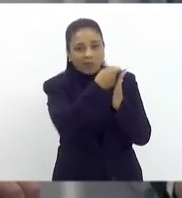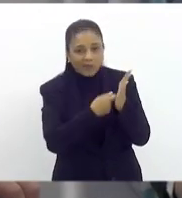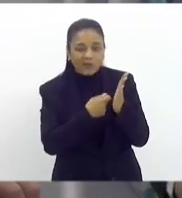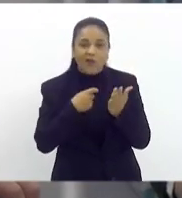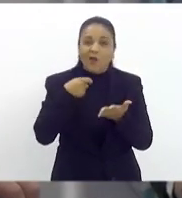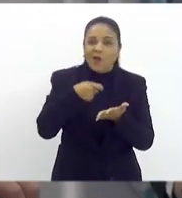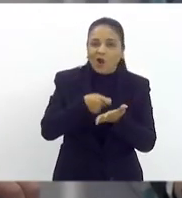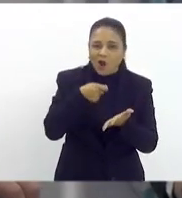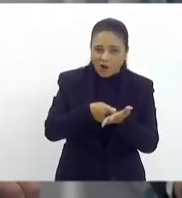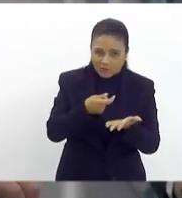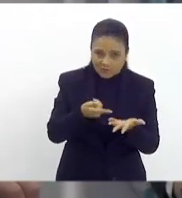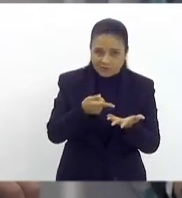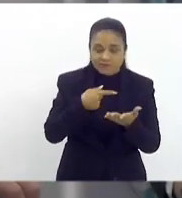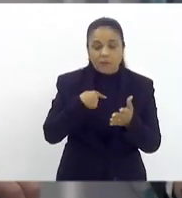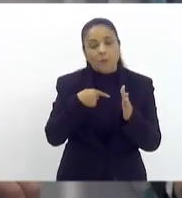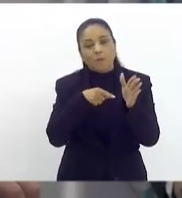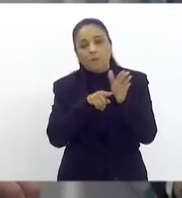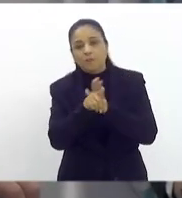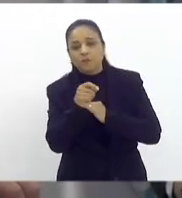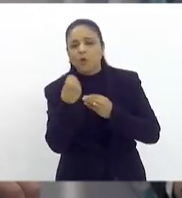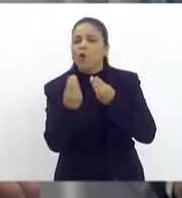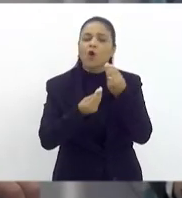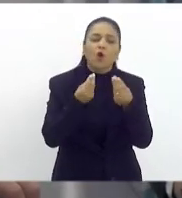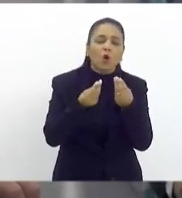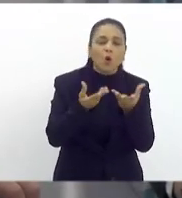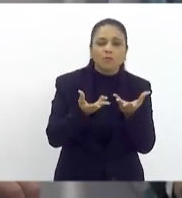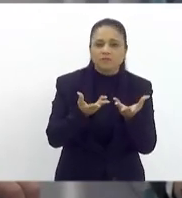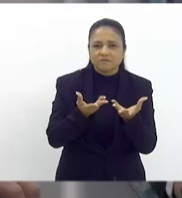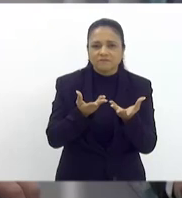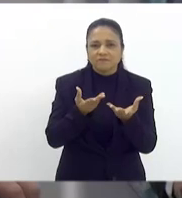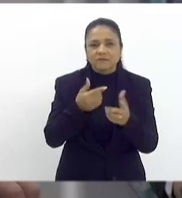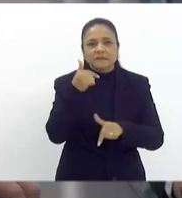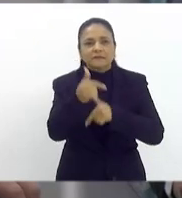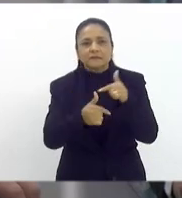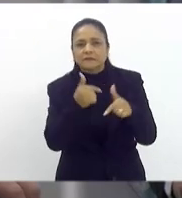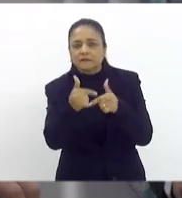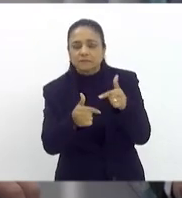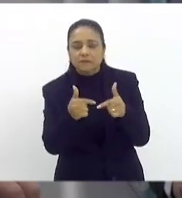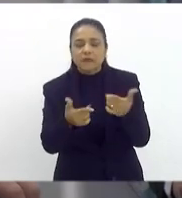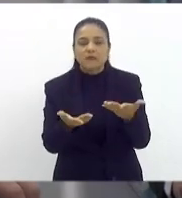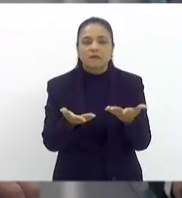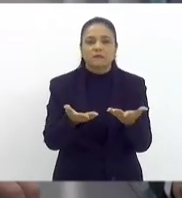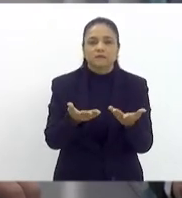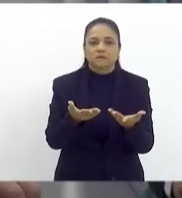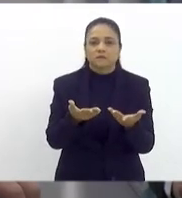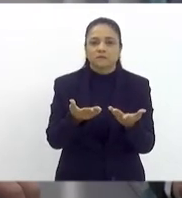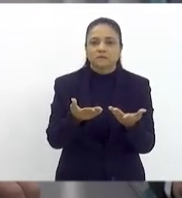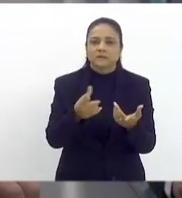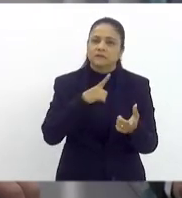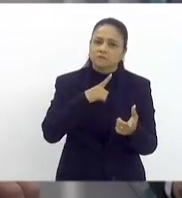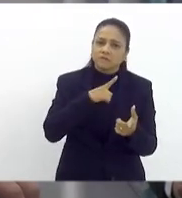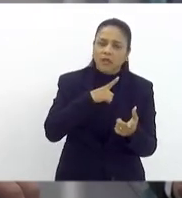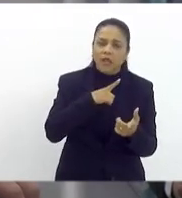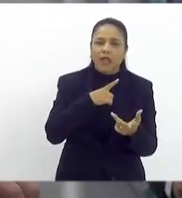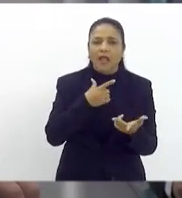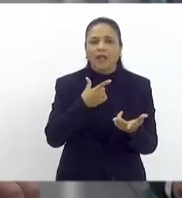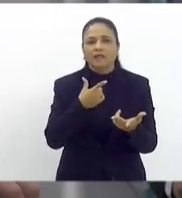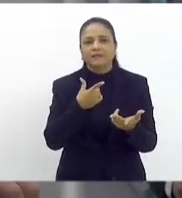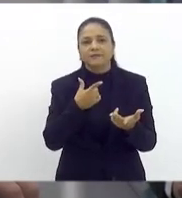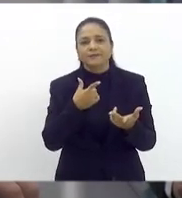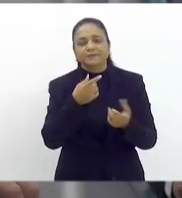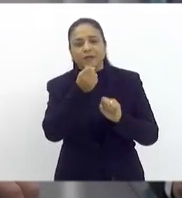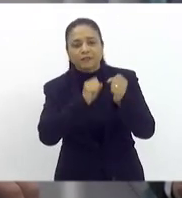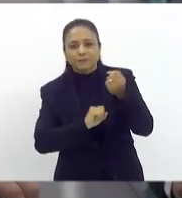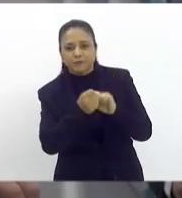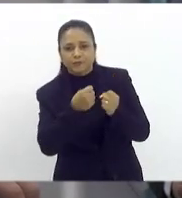questionar vossas senhorias a respeito de como é que é feito isso, enfim, se há alguma contenda, seja ela administrativa ou